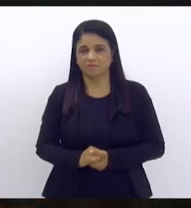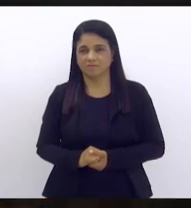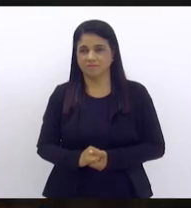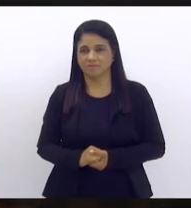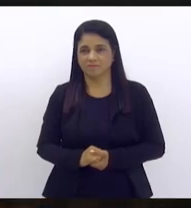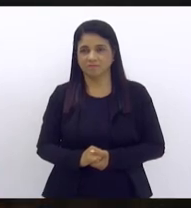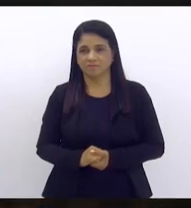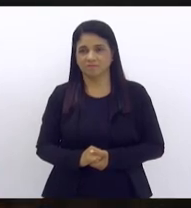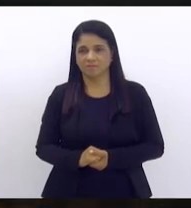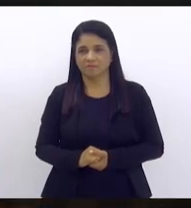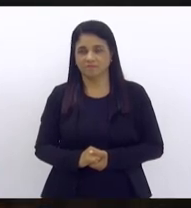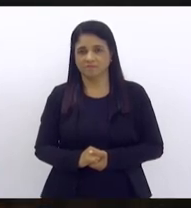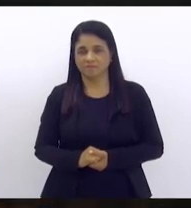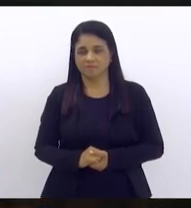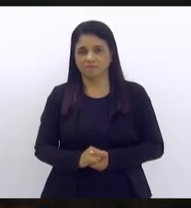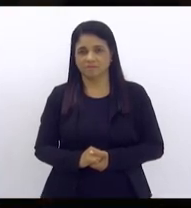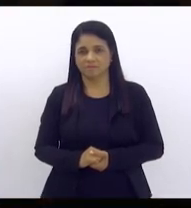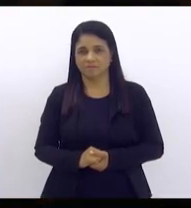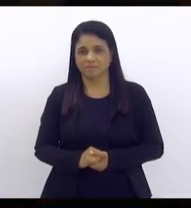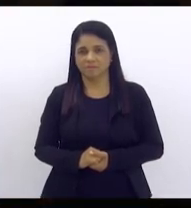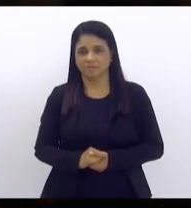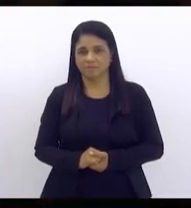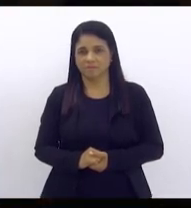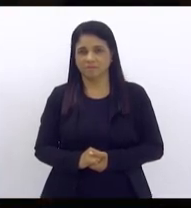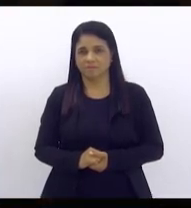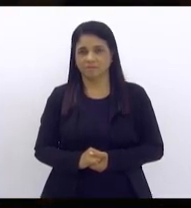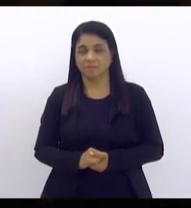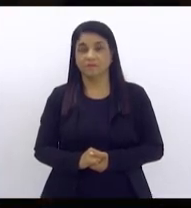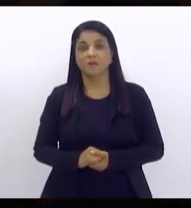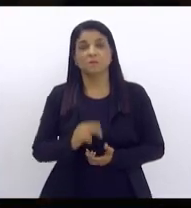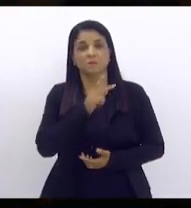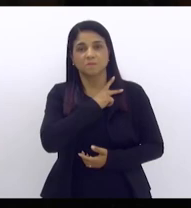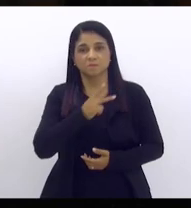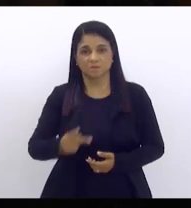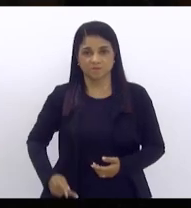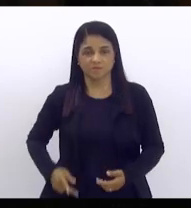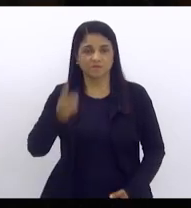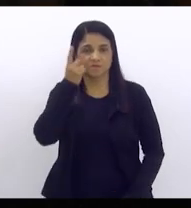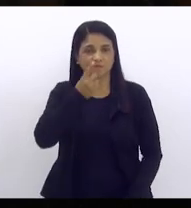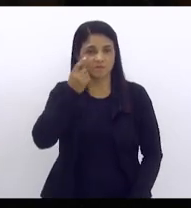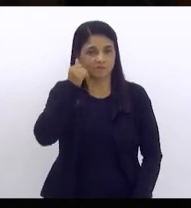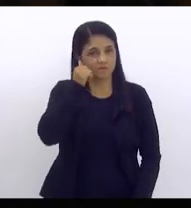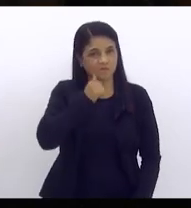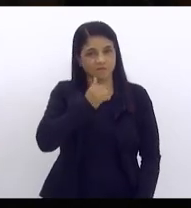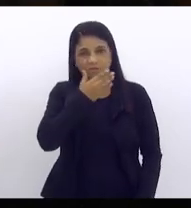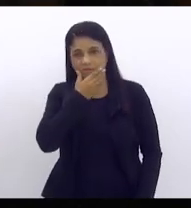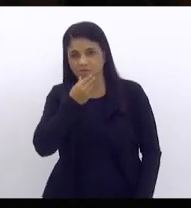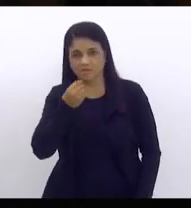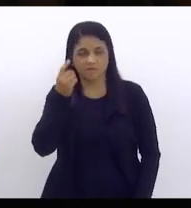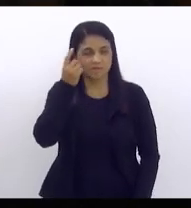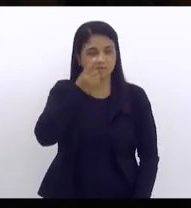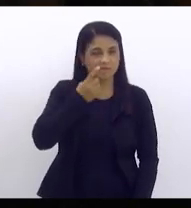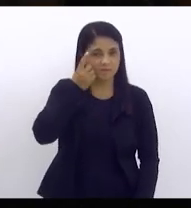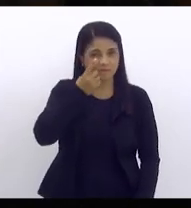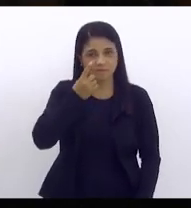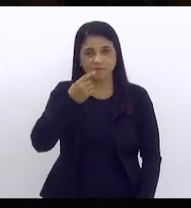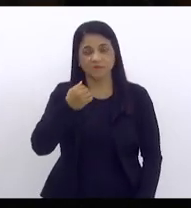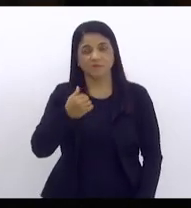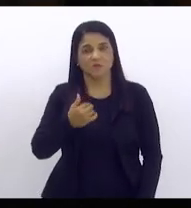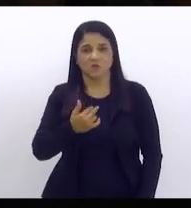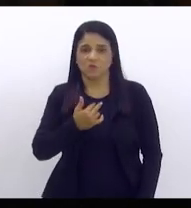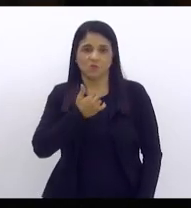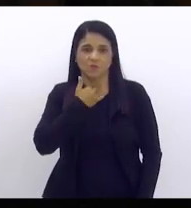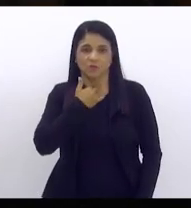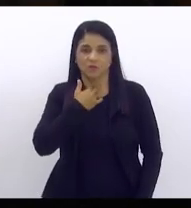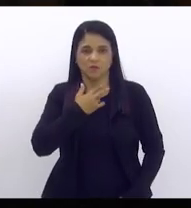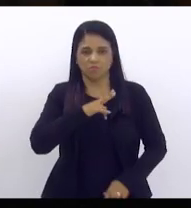Deputada Renata Souza, por favor. Senhor presidente, senhoras deputadas e senhores deputados, não poderia deixar de